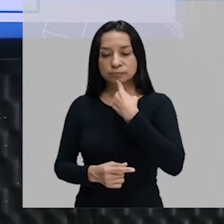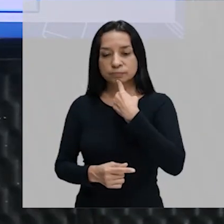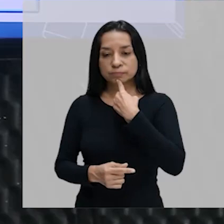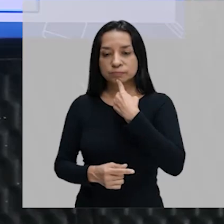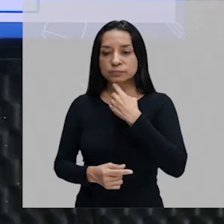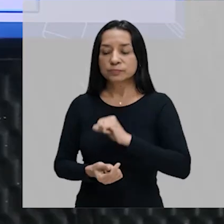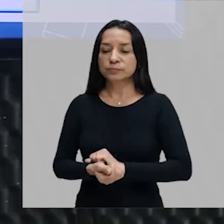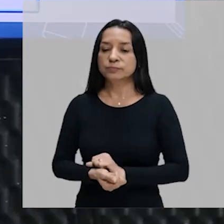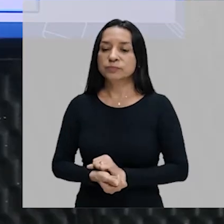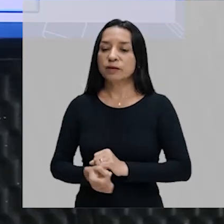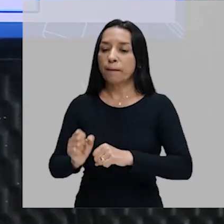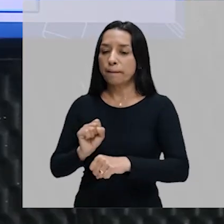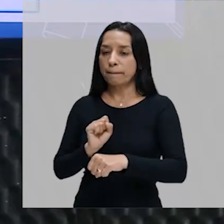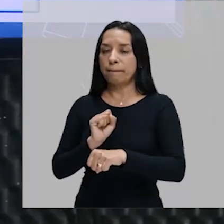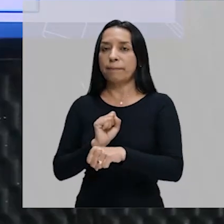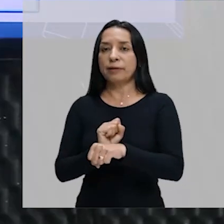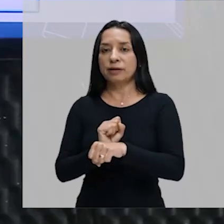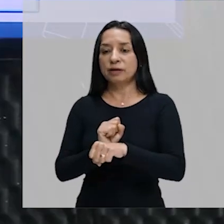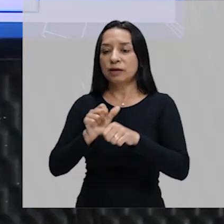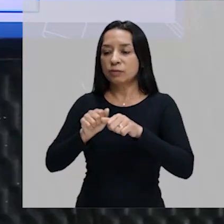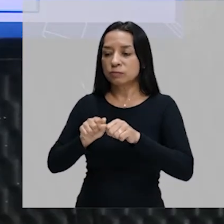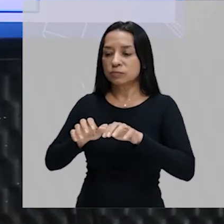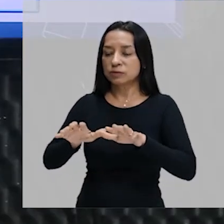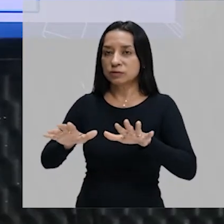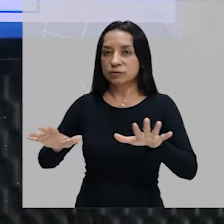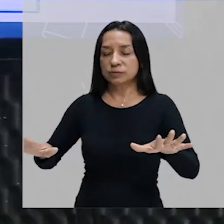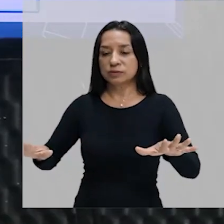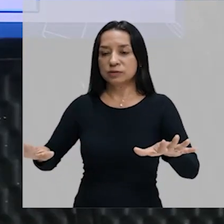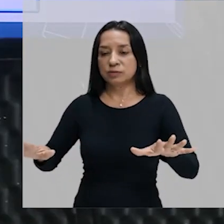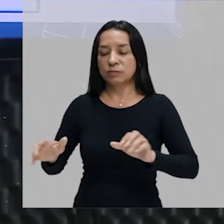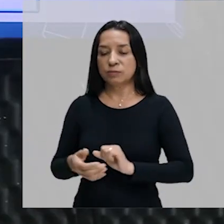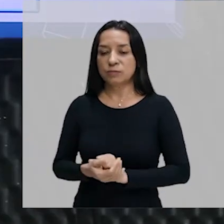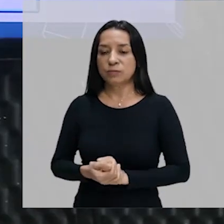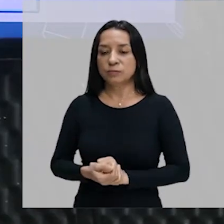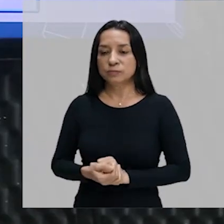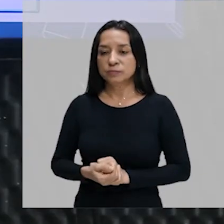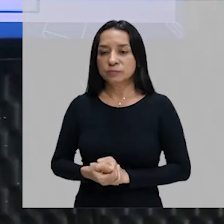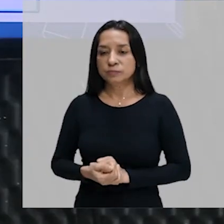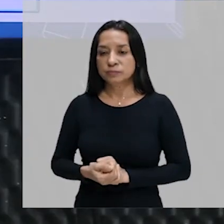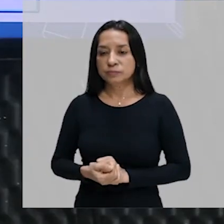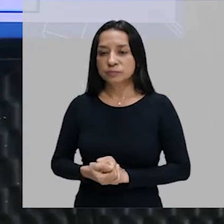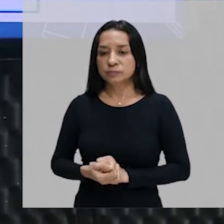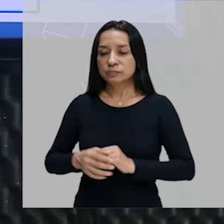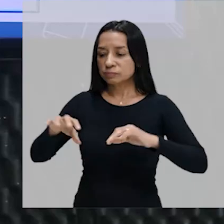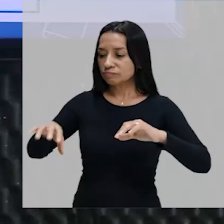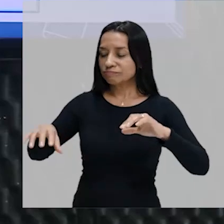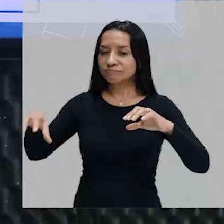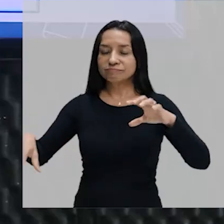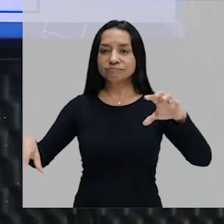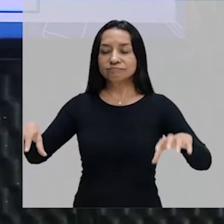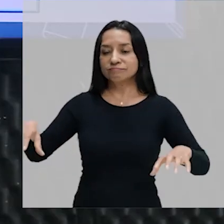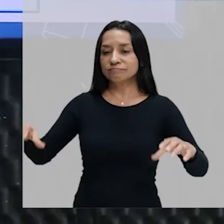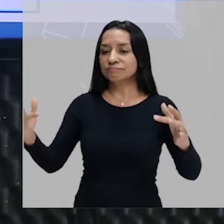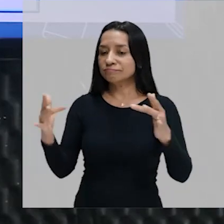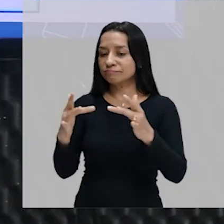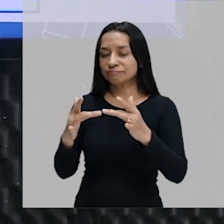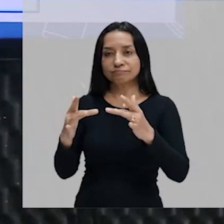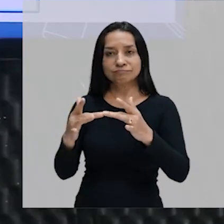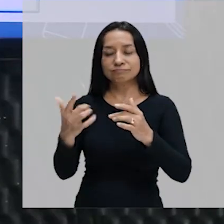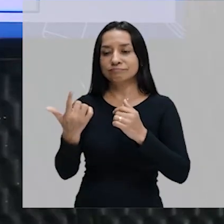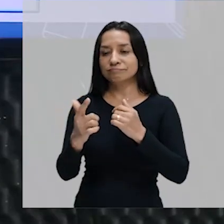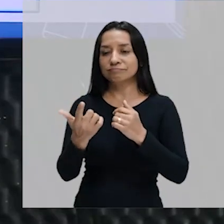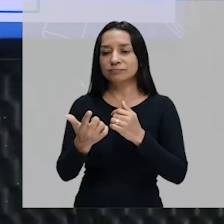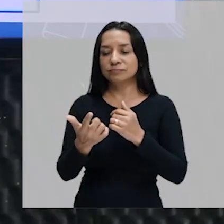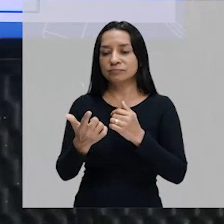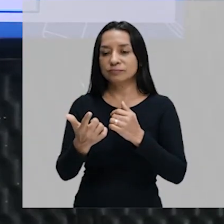a migração, ou seja, o fluxo gênico entre esses indivíduos com esses outros indivíduos aqui. O que é o fluxo gênico? É